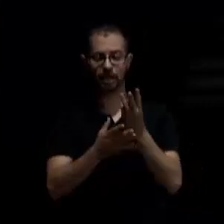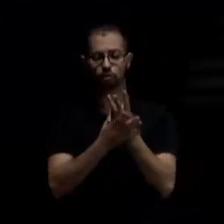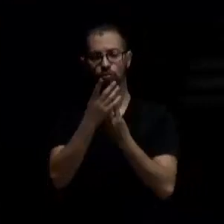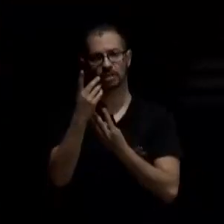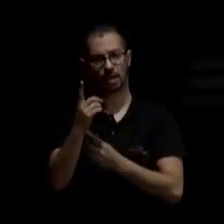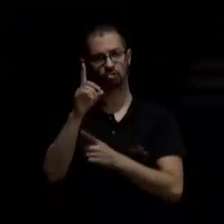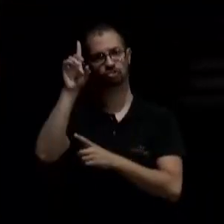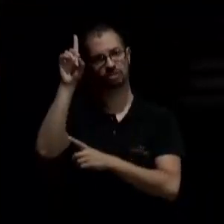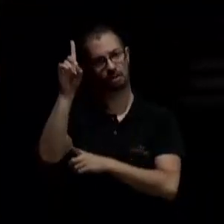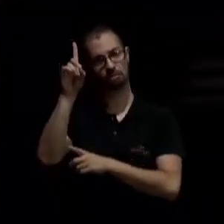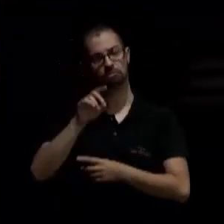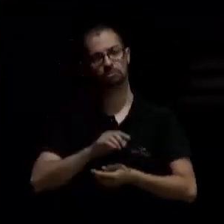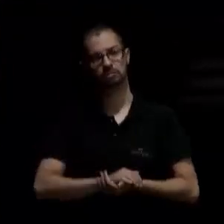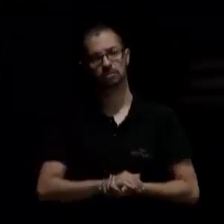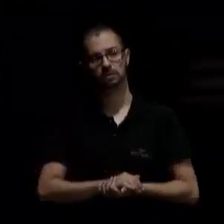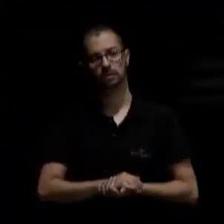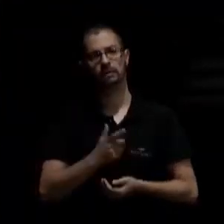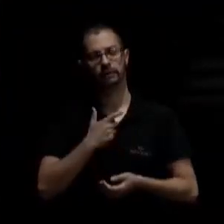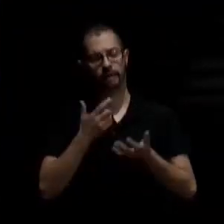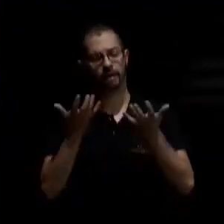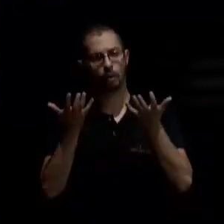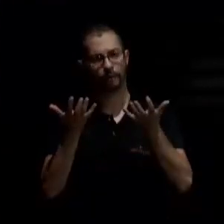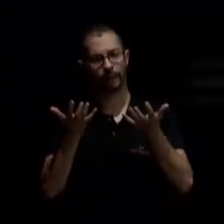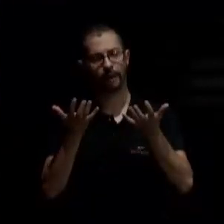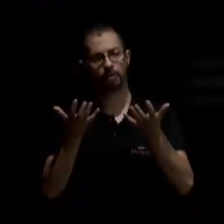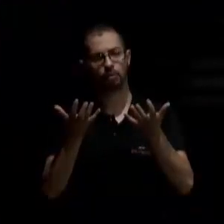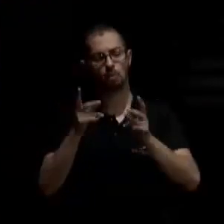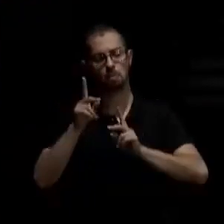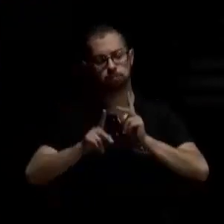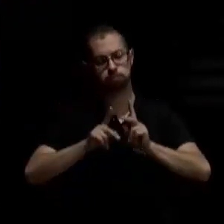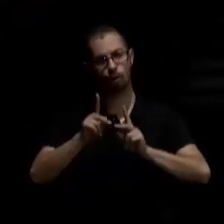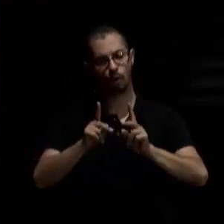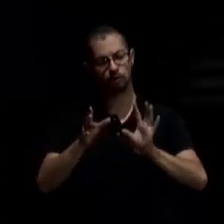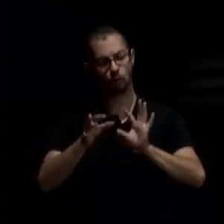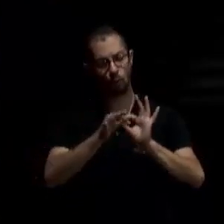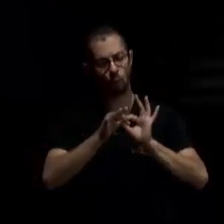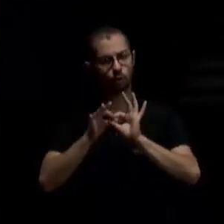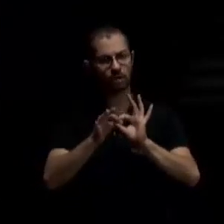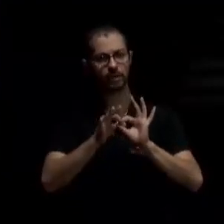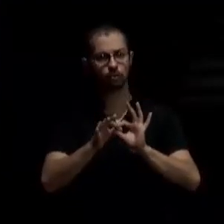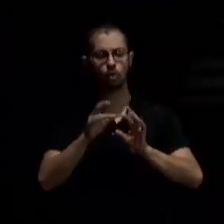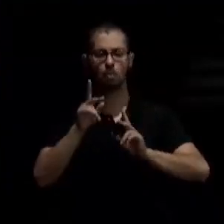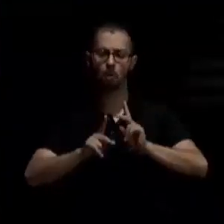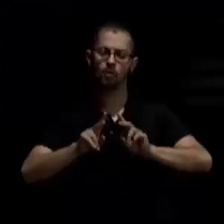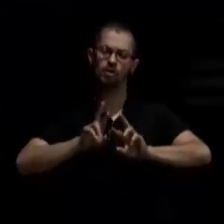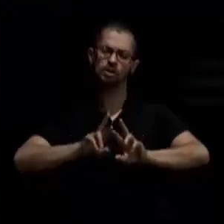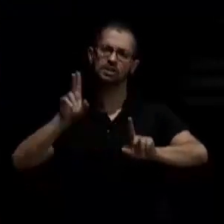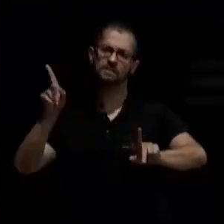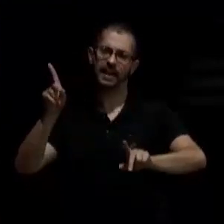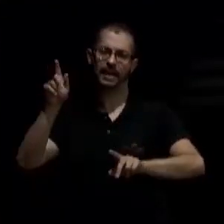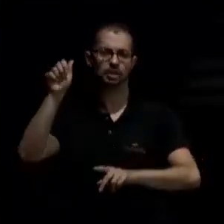corpo. Eu quero um povo unido, diferente do que aconteceu lá no